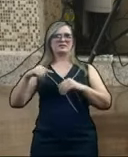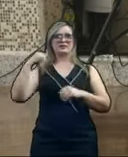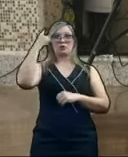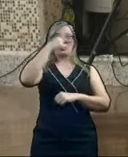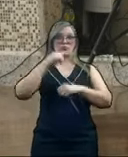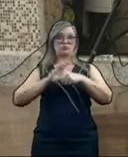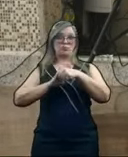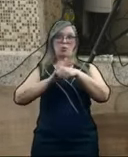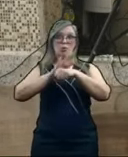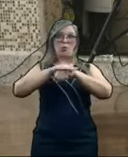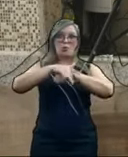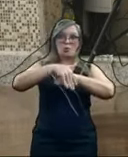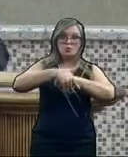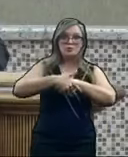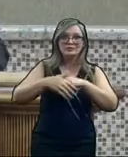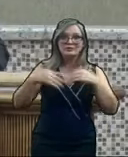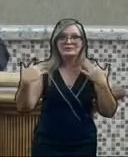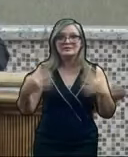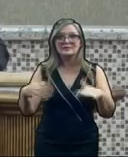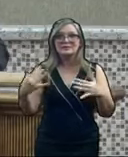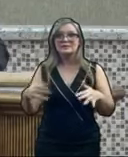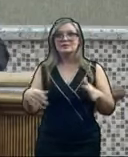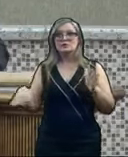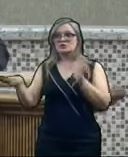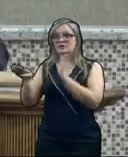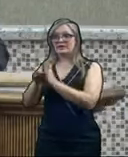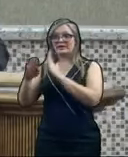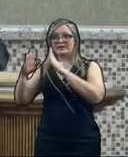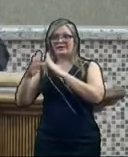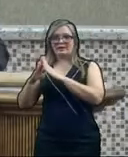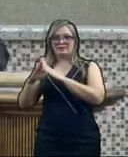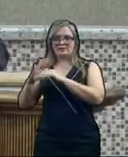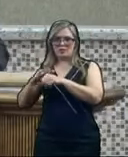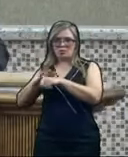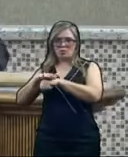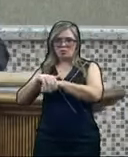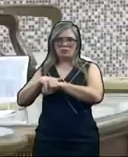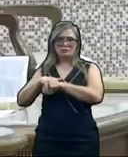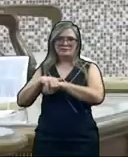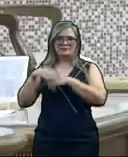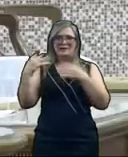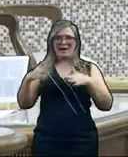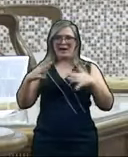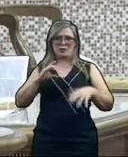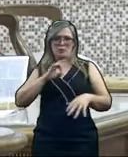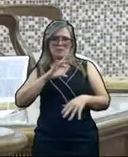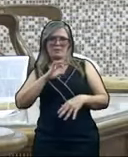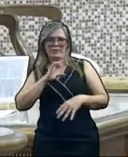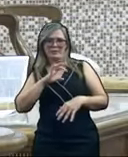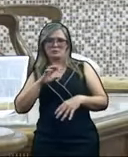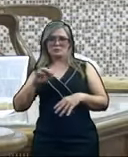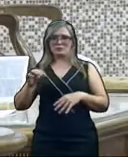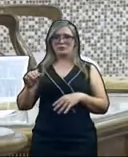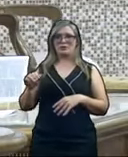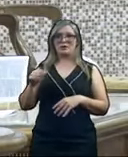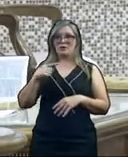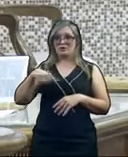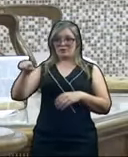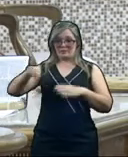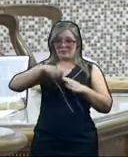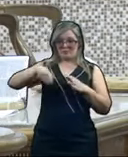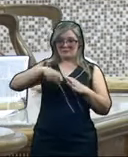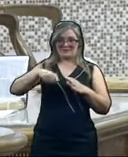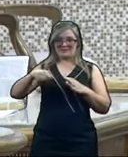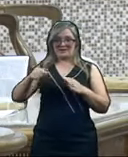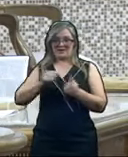hora o pastor dizer eu corri para a cozinha lavei todas as vasilhas em todas as